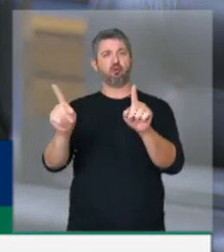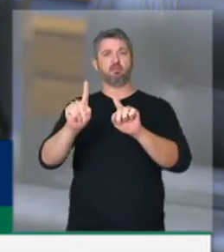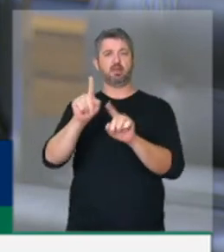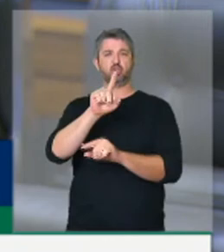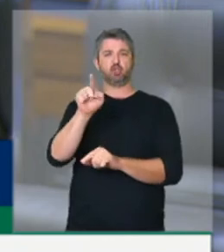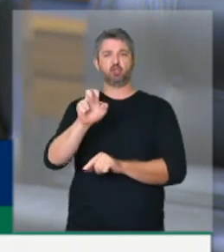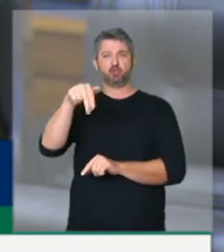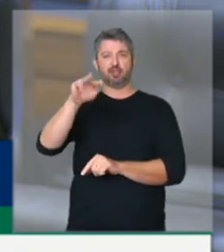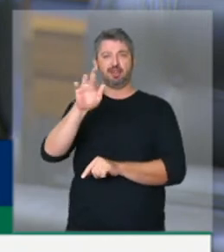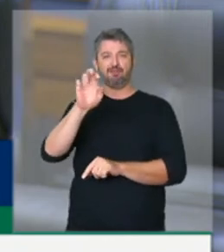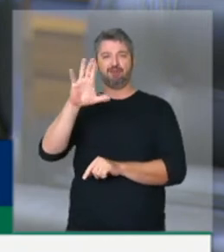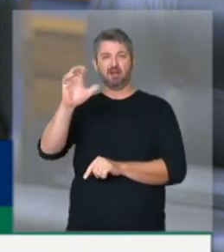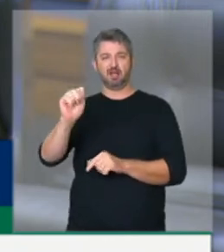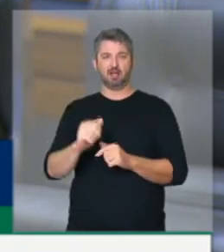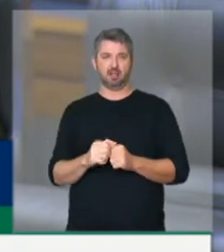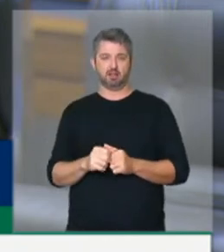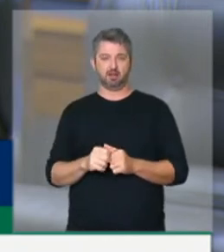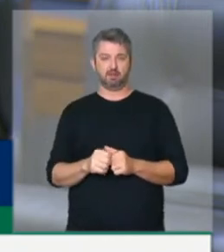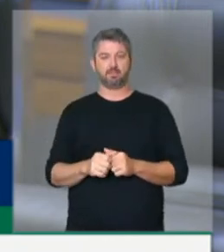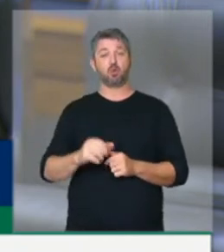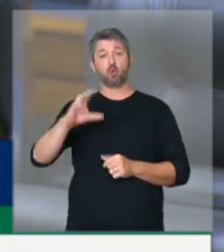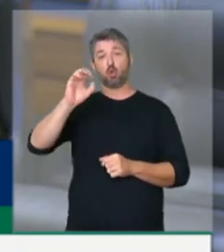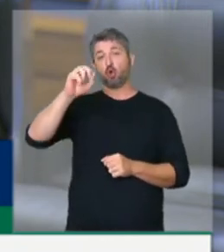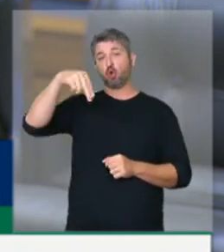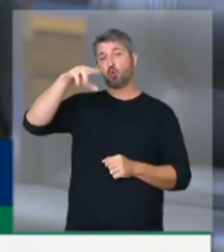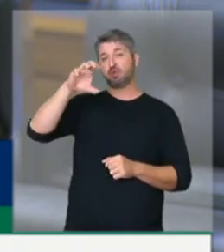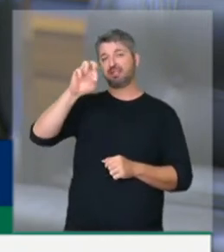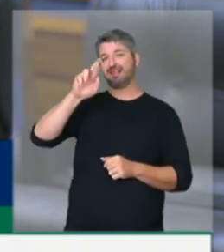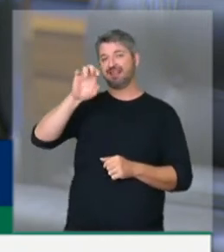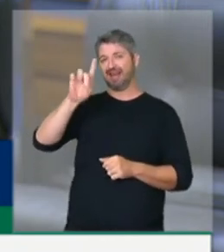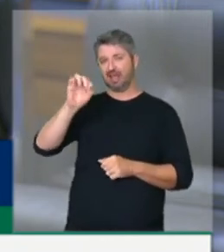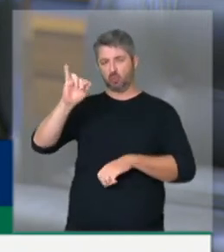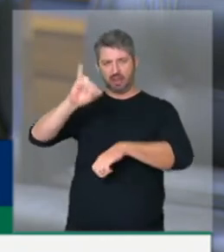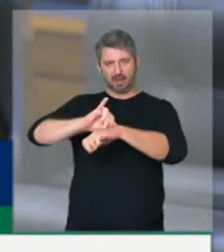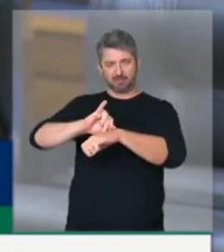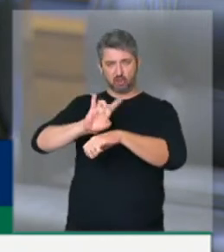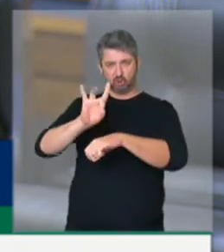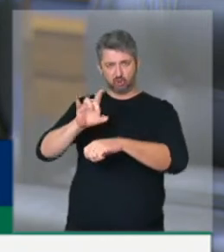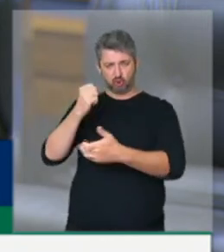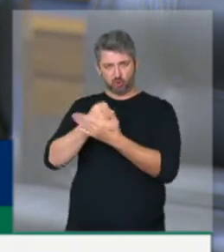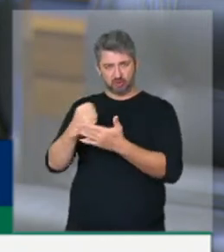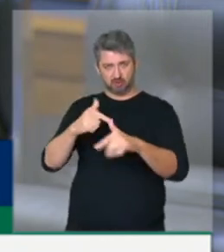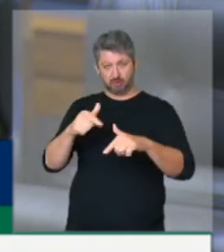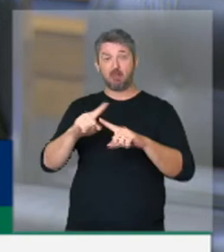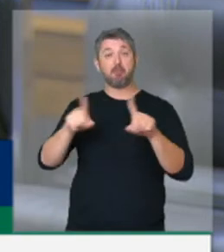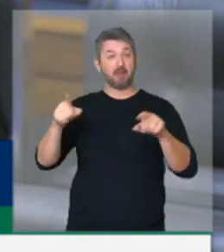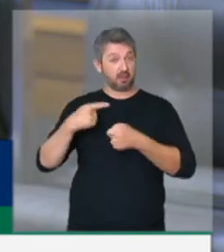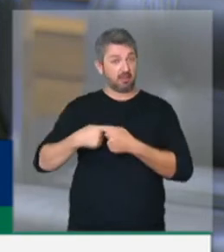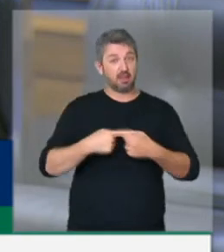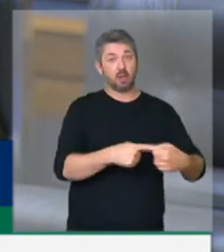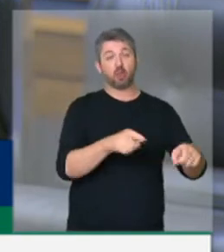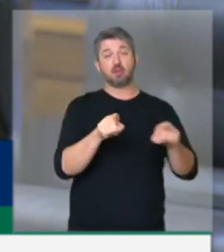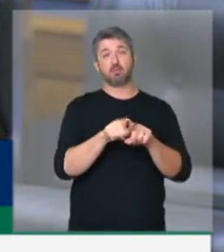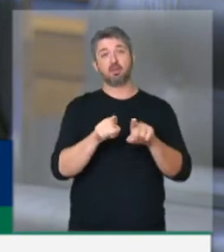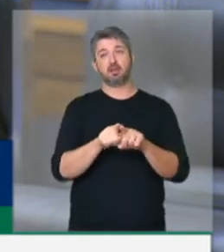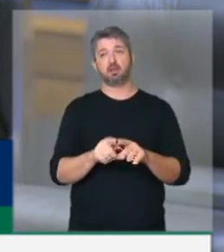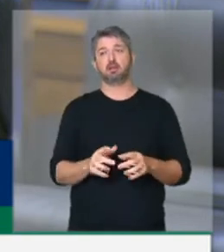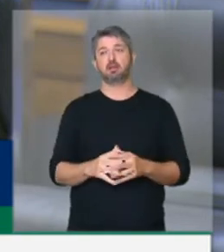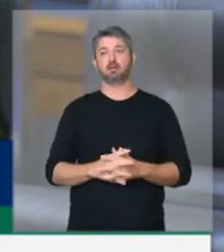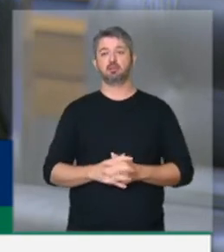nos concentrados. Os concentrados não geram emprego só na capital, mas geram emprego no interior do estado do